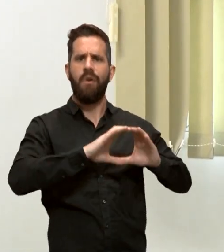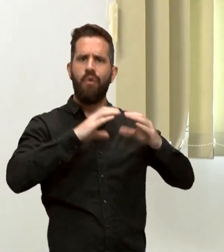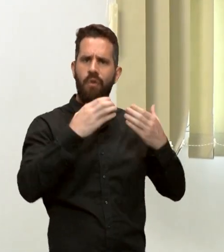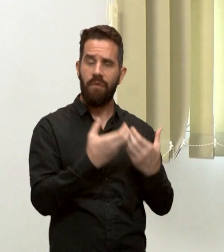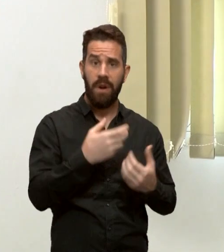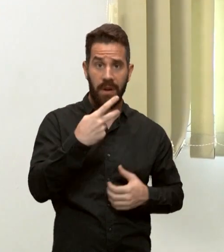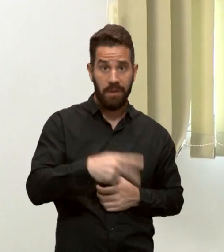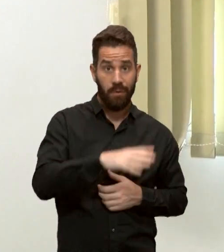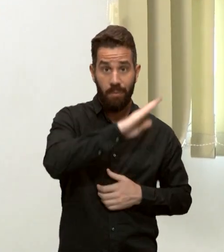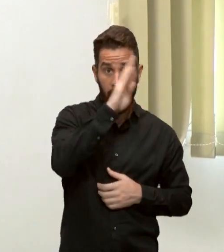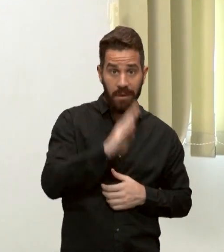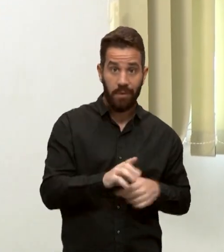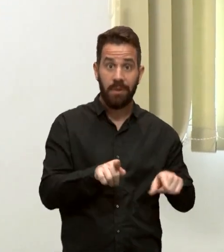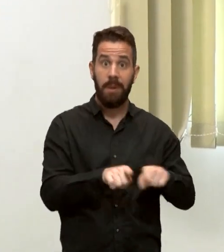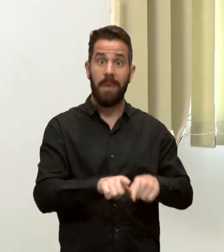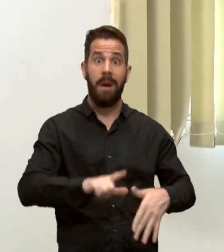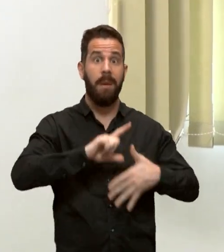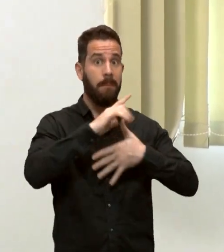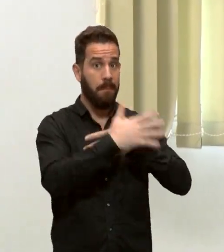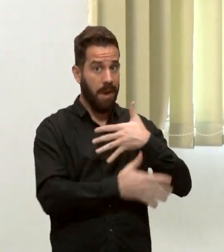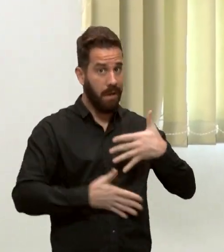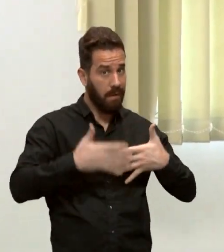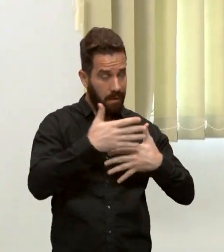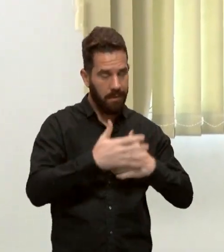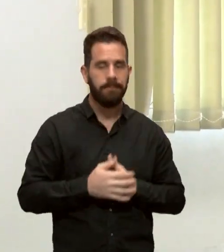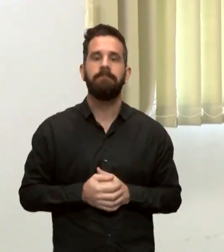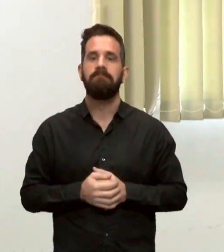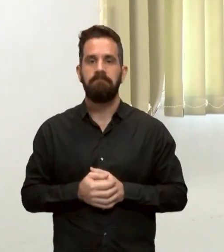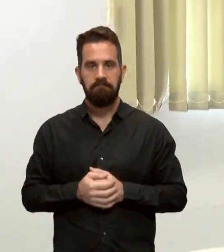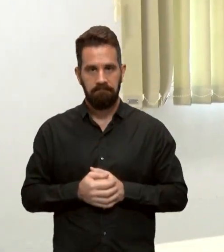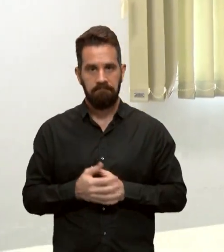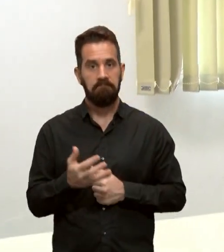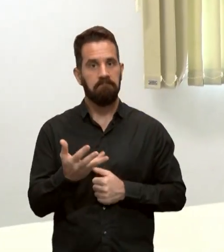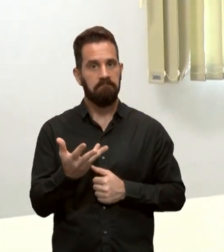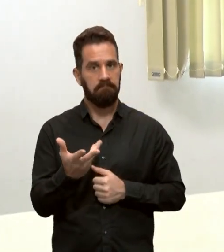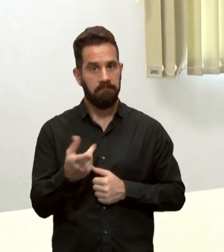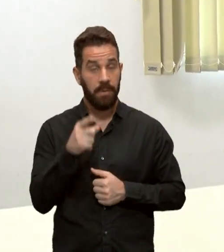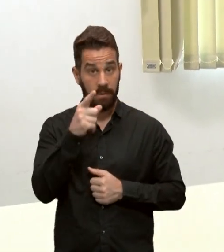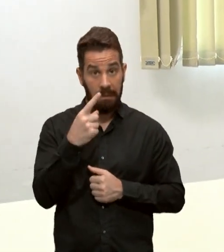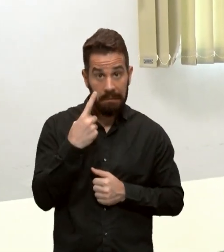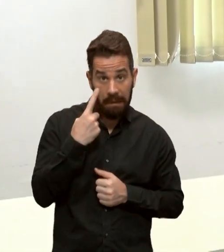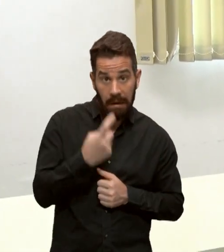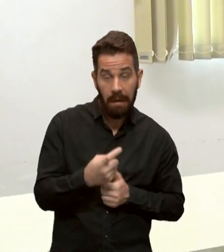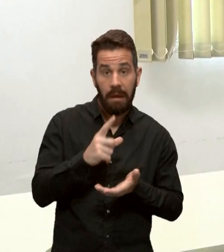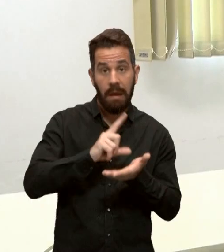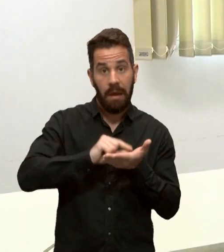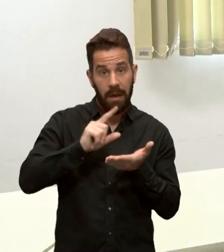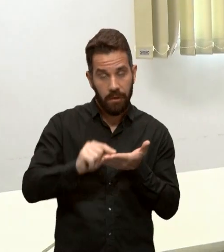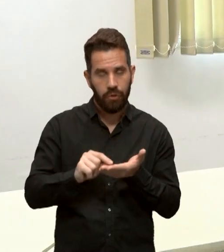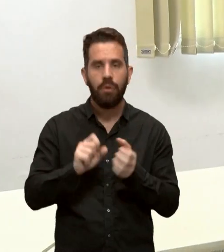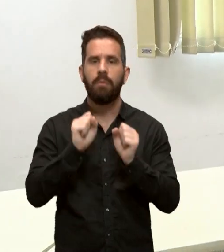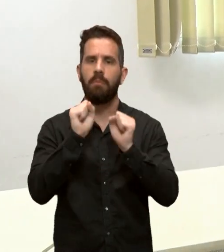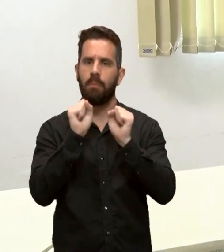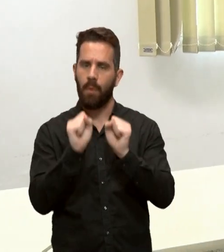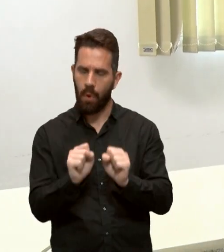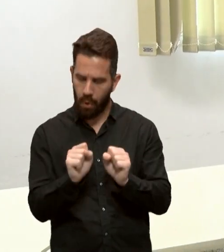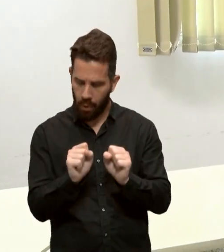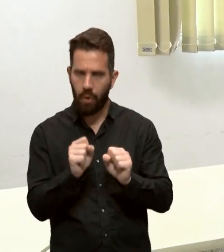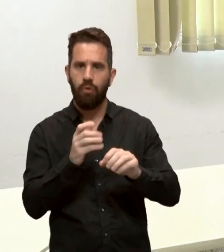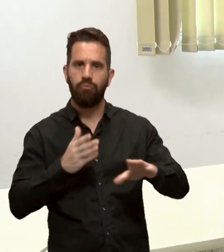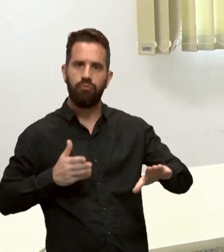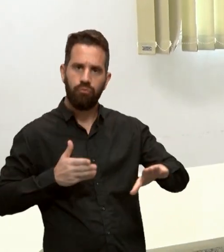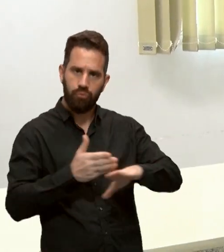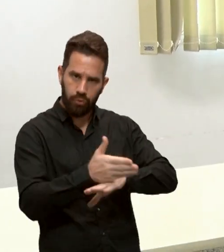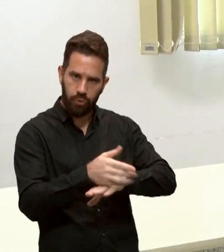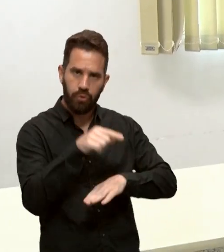América Latina. Maravilha. Então, para você que se interessou pelo artigo, você pode acessar o repositório da Sociedade Brasileira